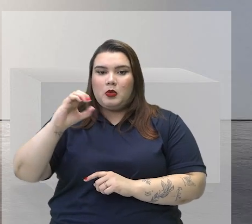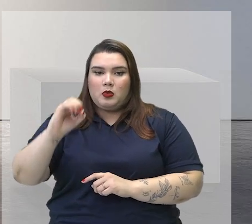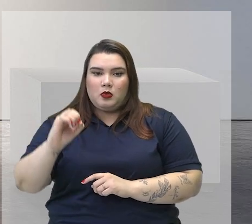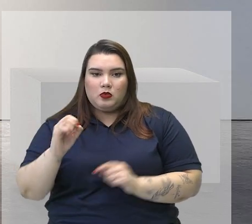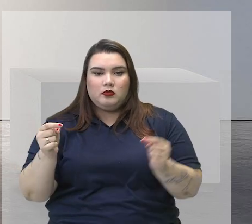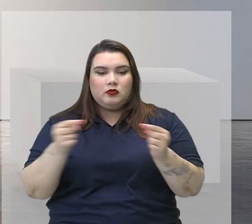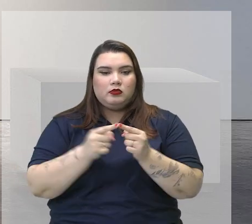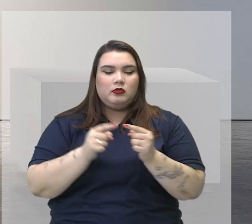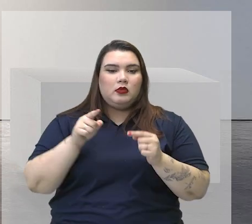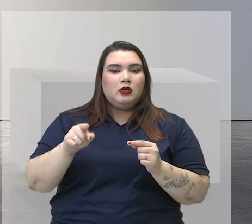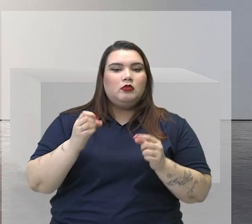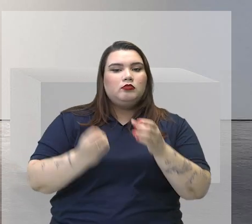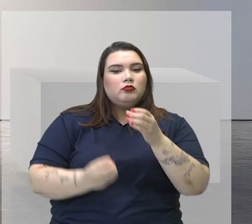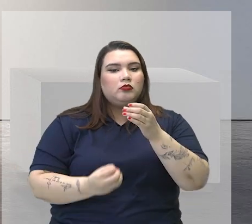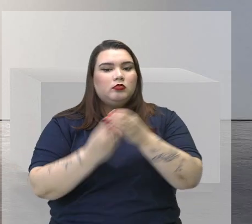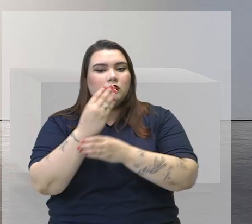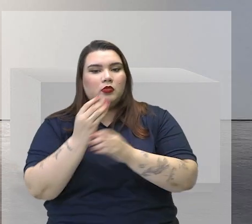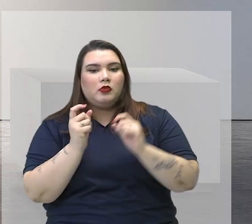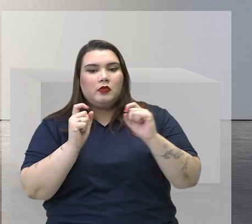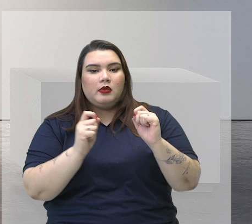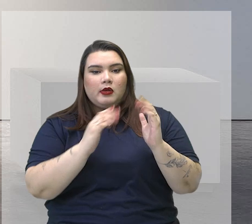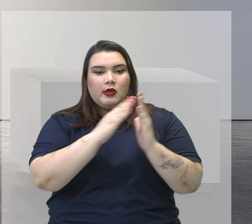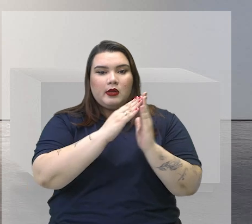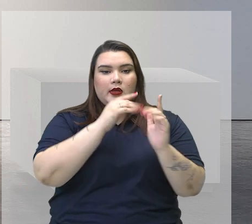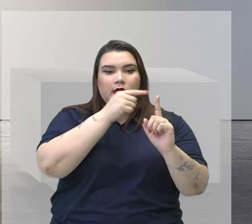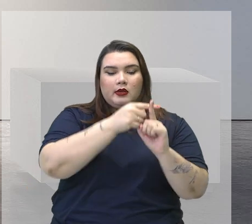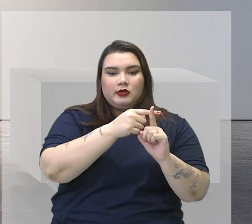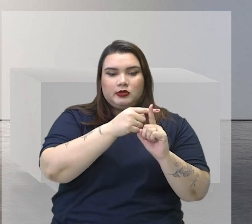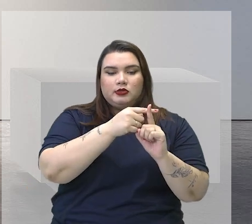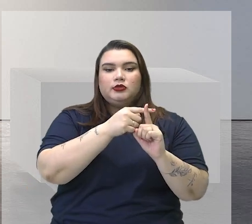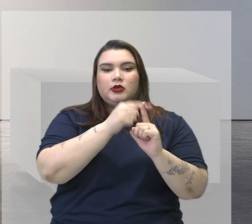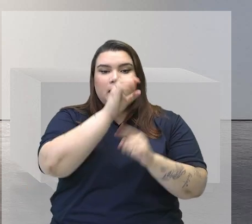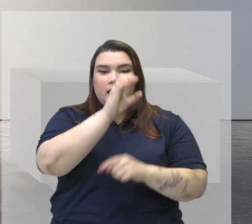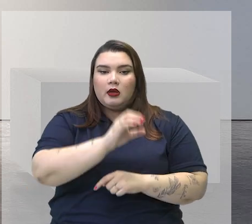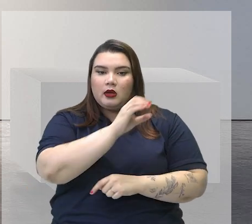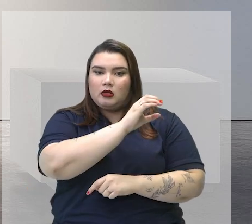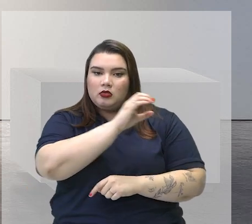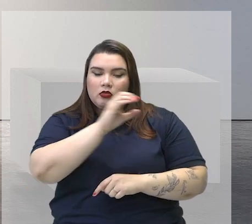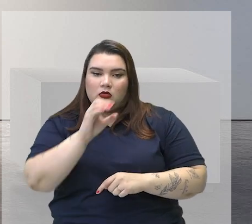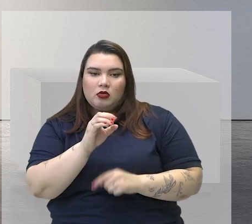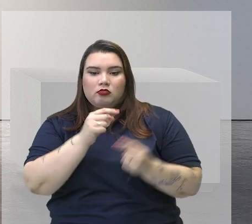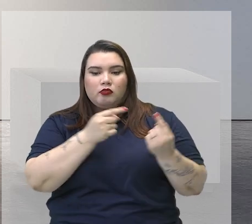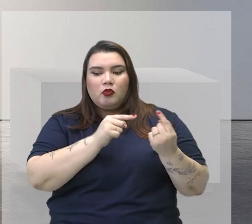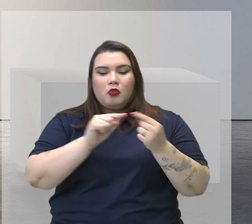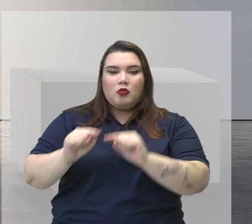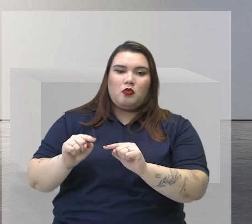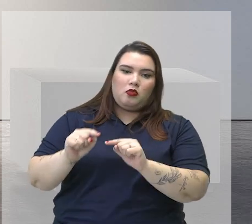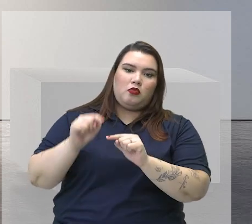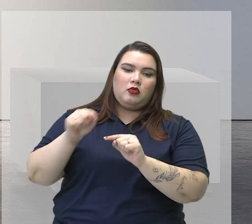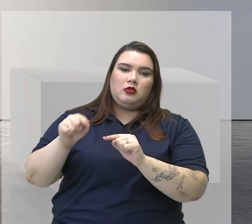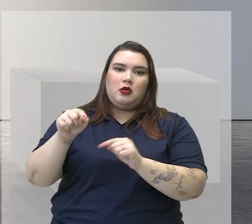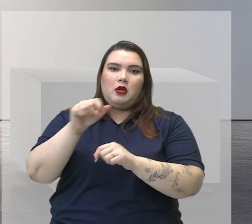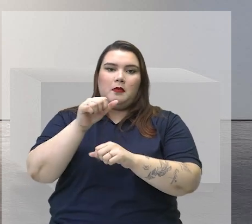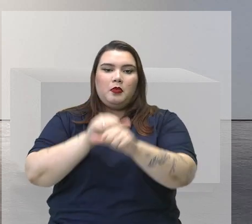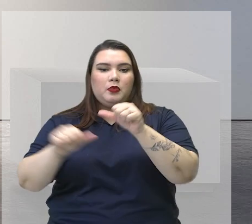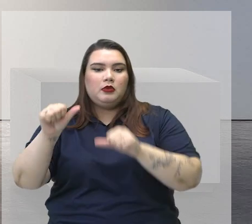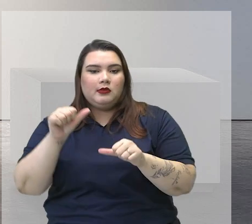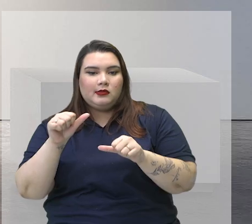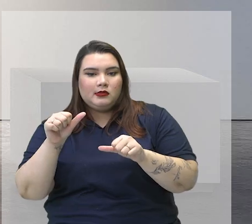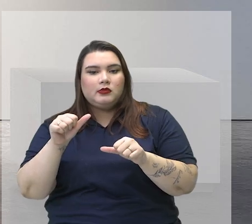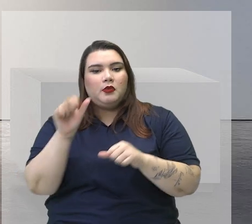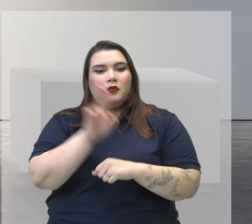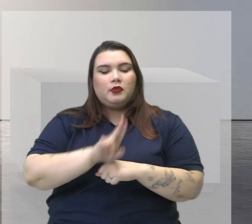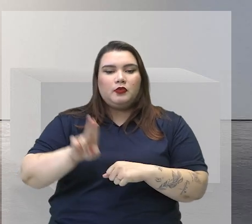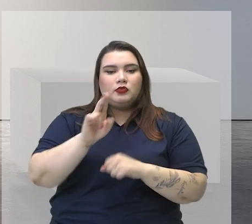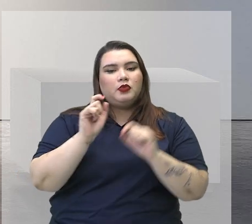época. Ele surgiu como uma resposta da Igreja Católica à Reforma Protestante, sendo usado como uma